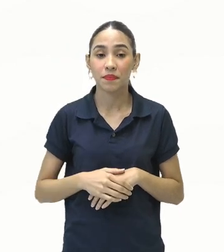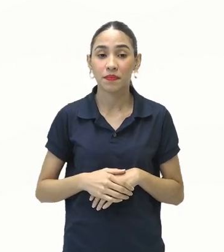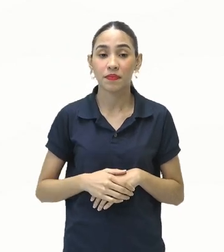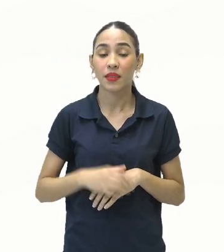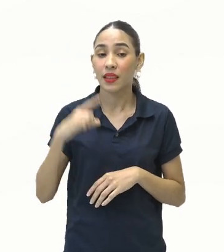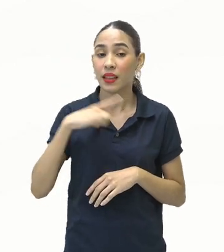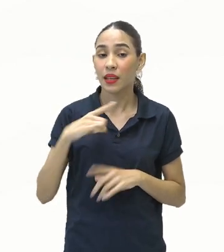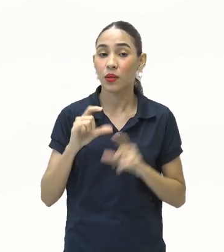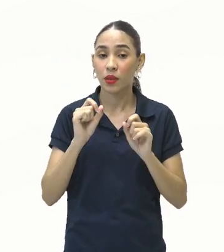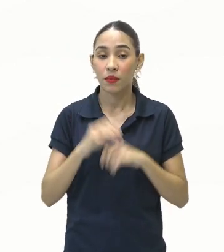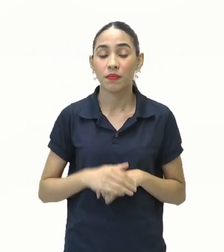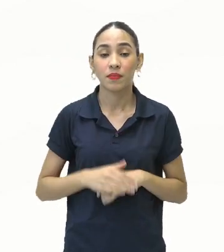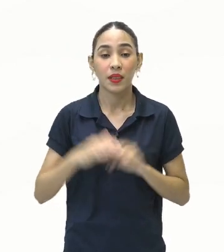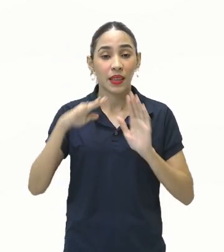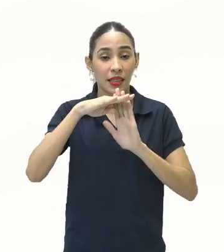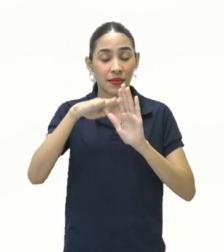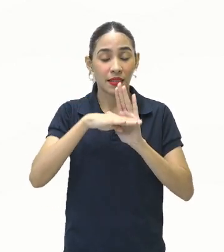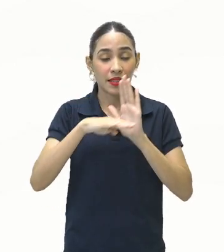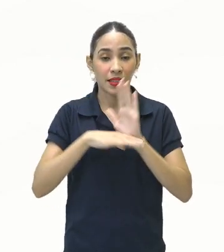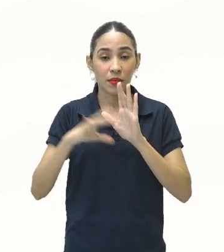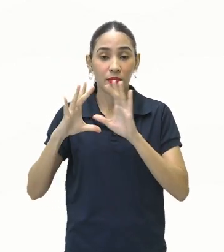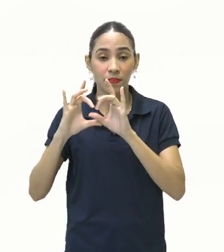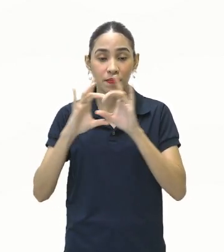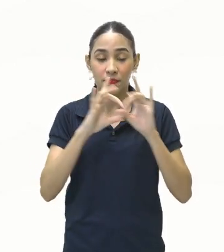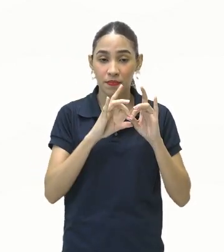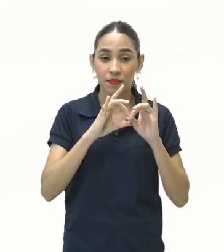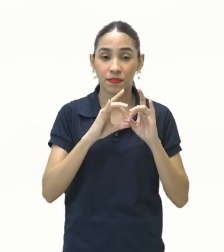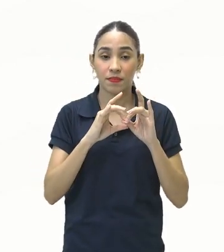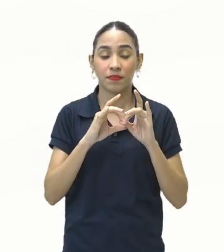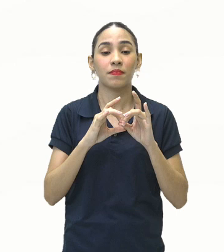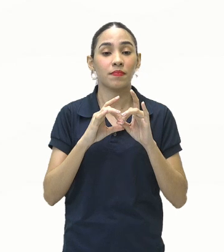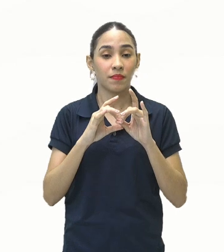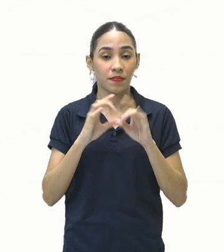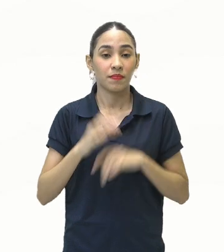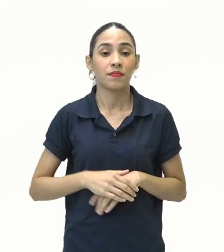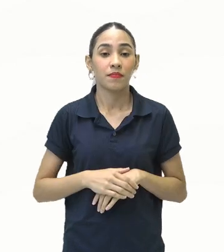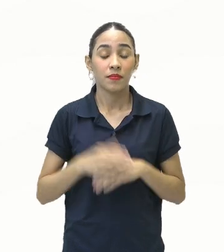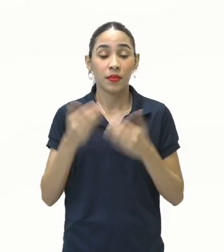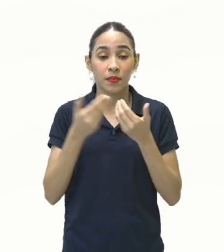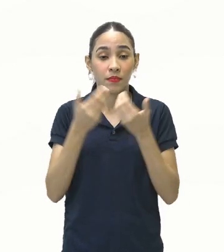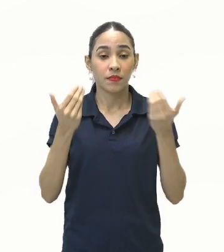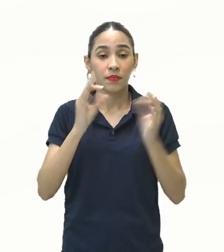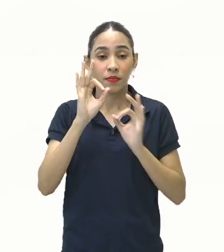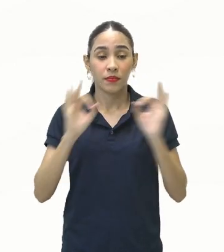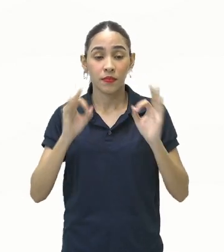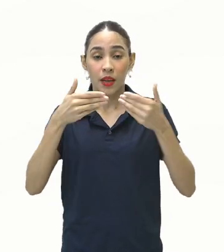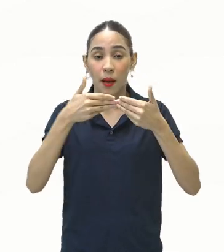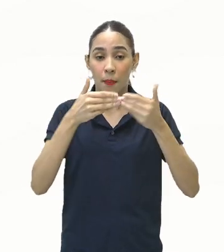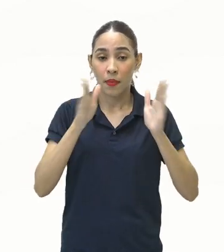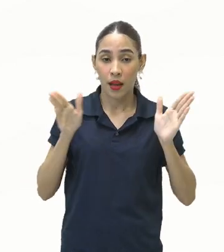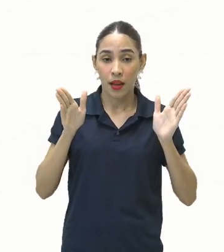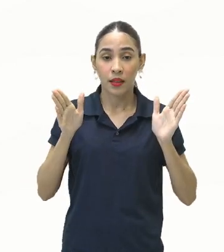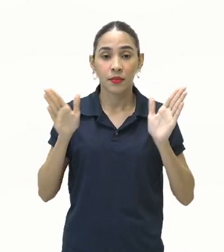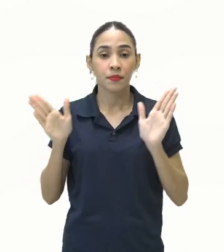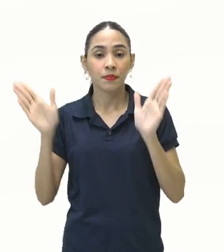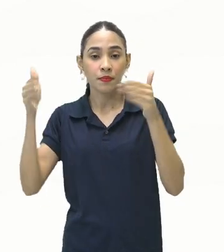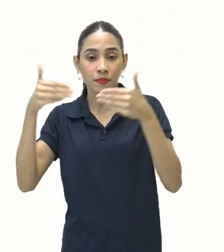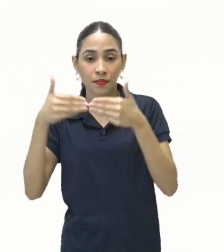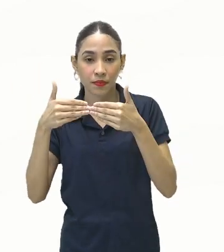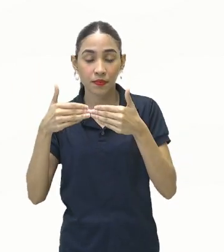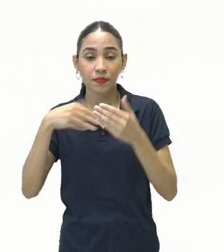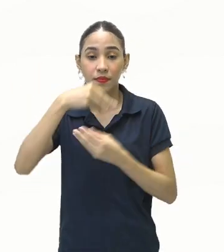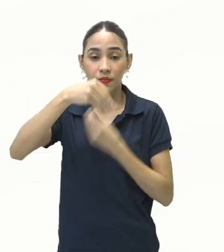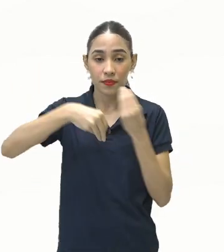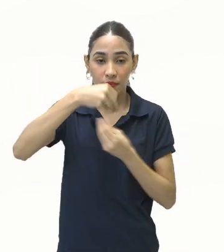nós temos aqui a classificação da cadeia carbônica em relação à cadeia, ela é dividida em aberta, fechada e